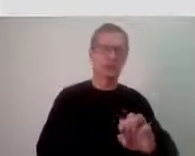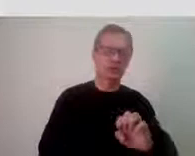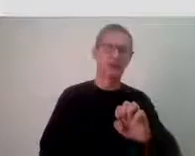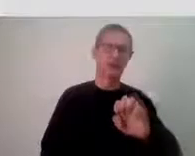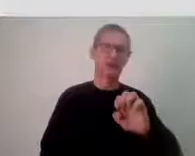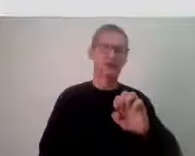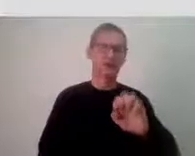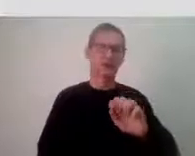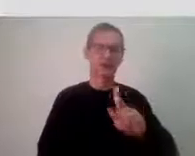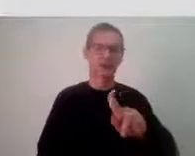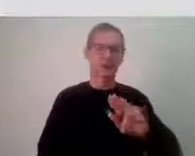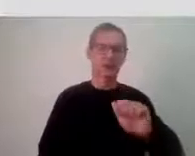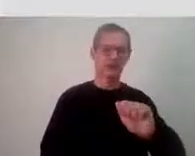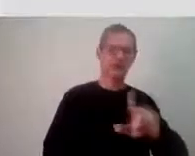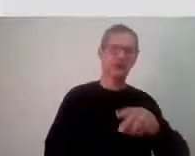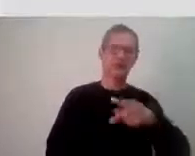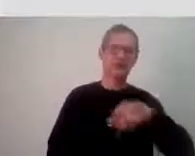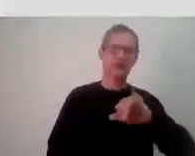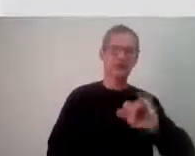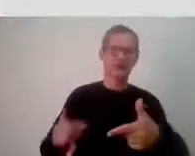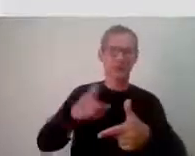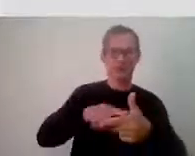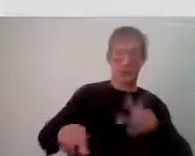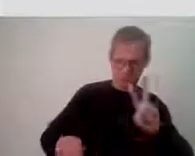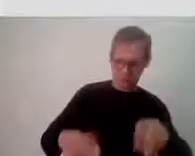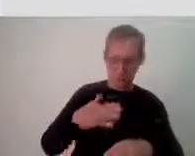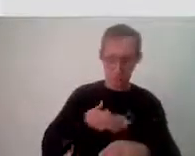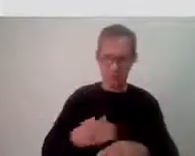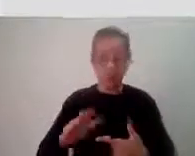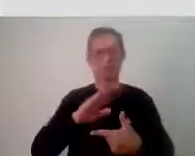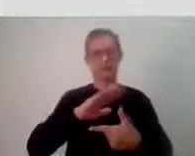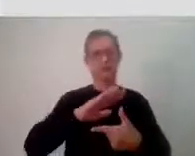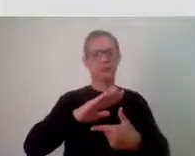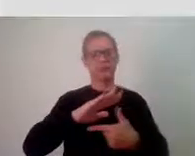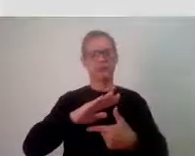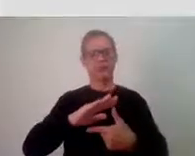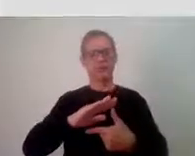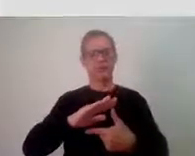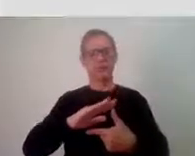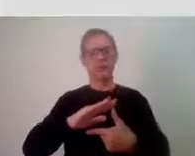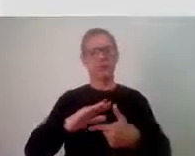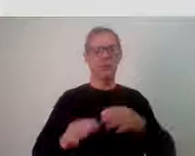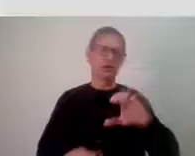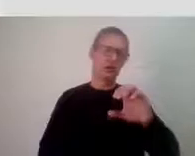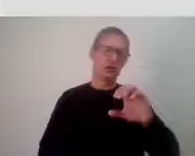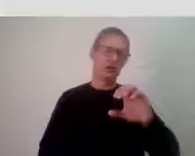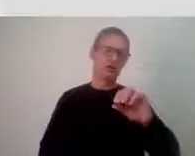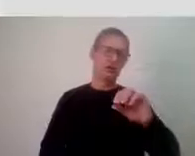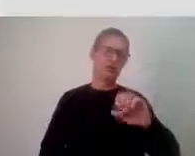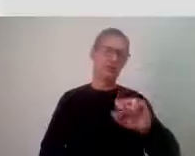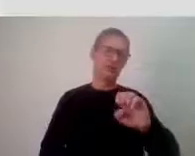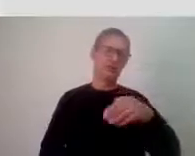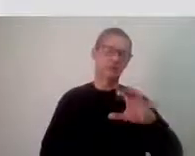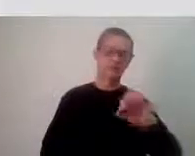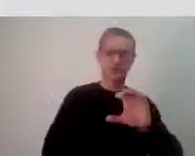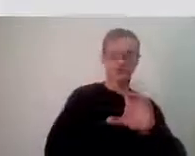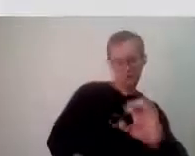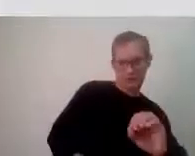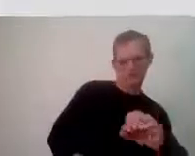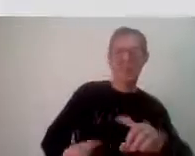2, que é justamente esse valor aqui, ó, que é quando o meu cosseno é igual a 0, da função cosseno de